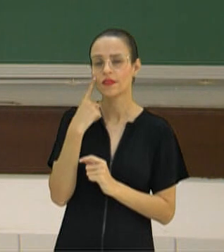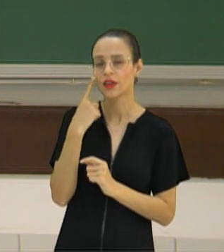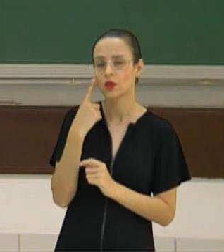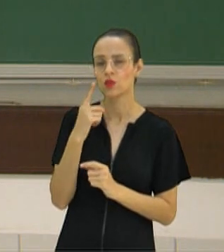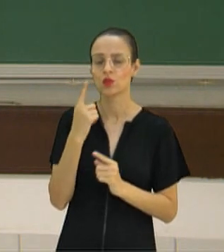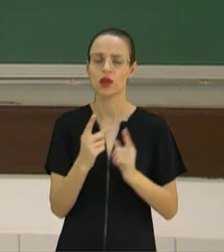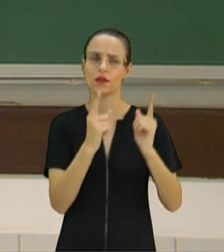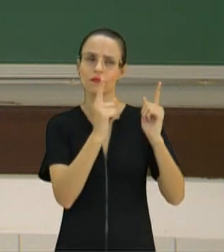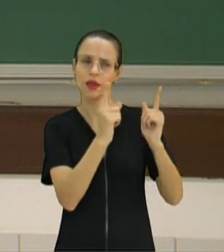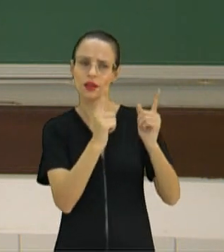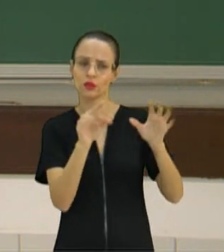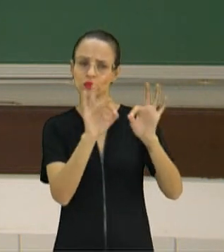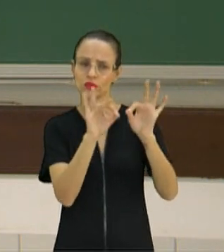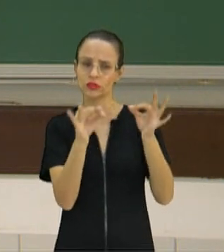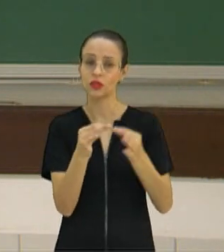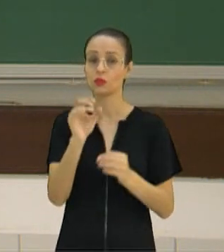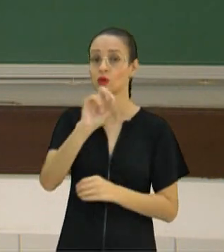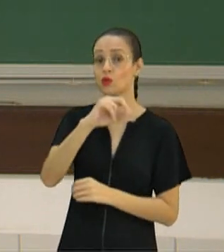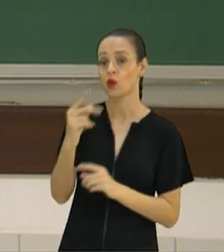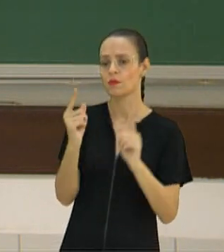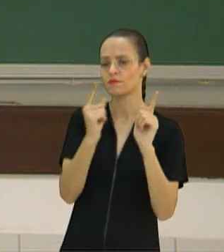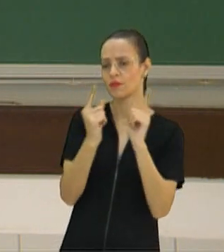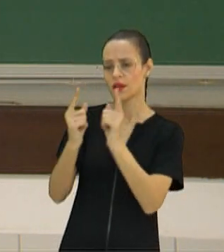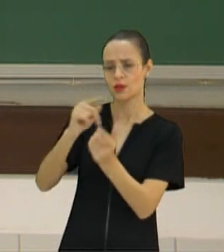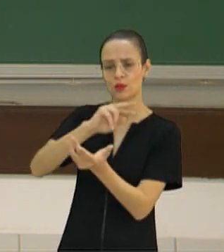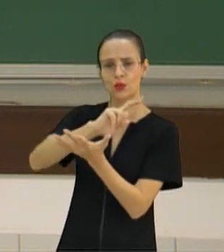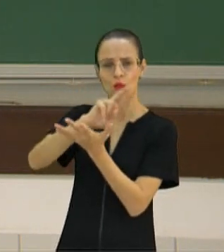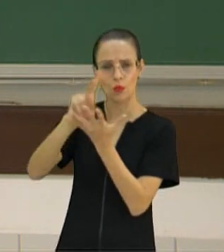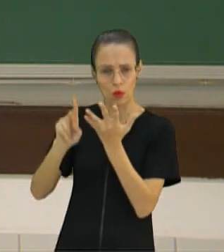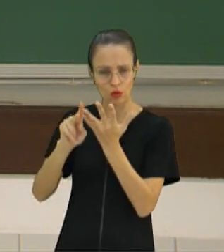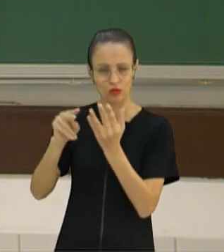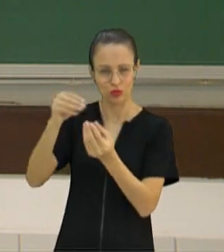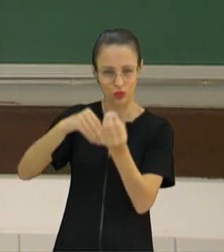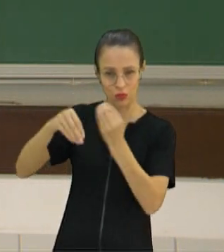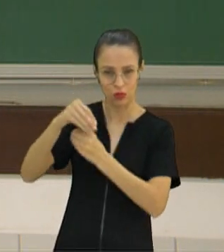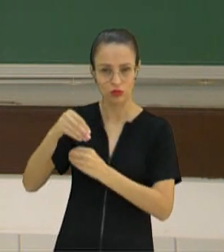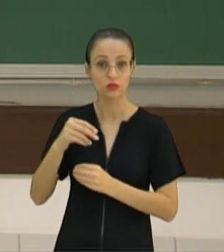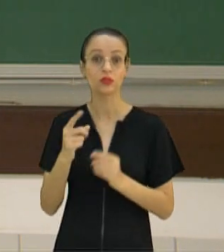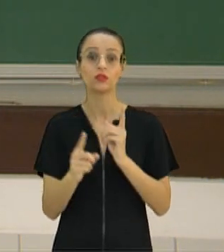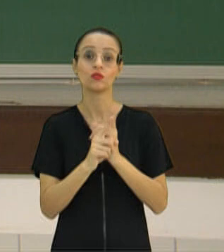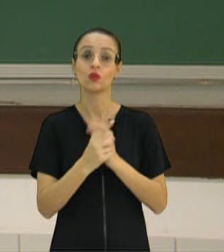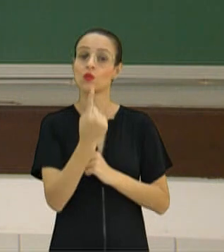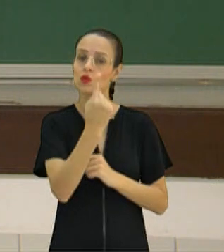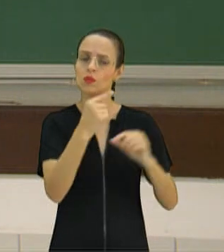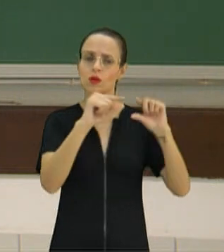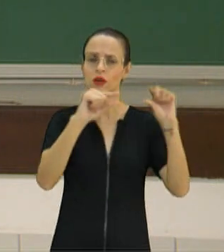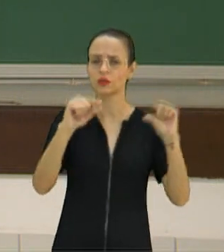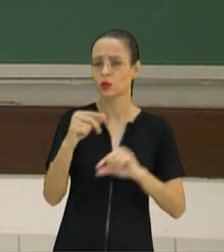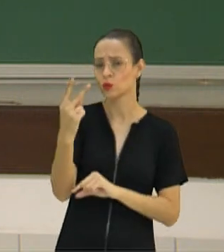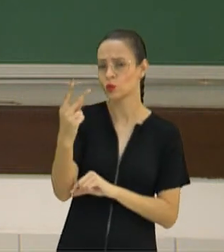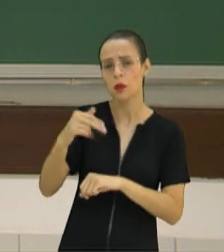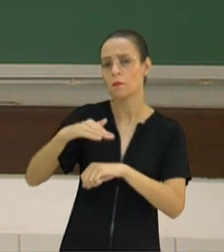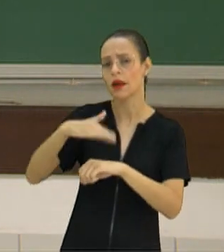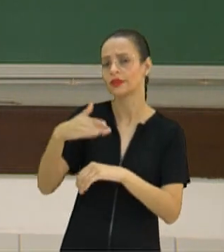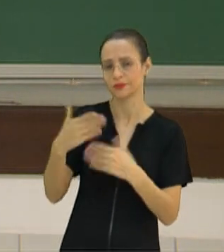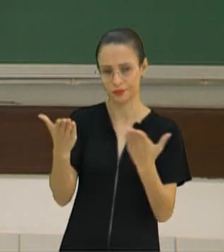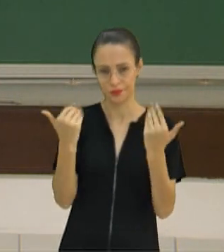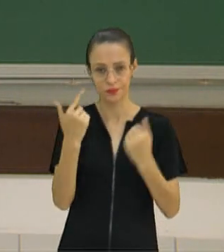período simples, composto, e justificou uma oração, duas ou mais? Vamos conferir.